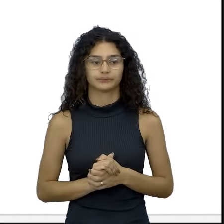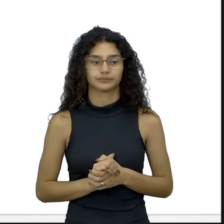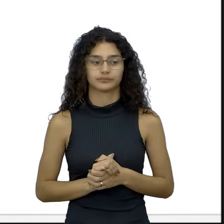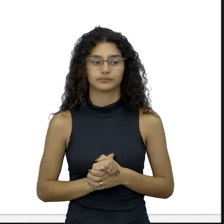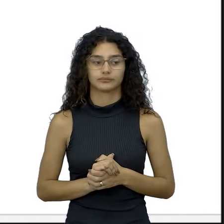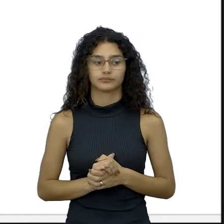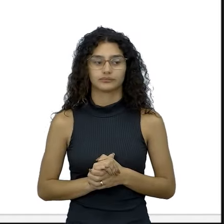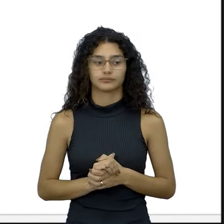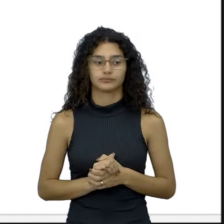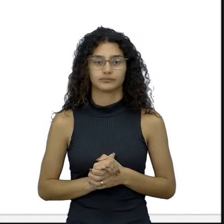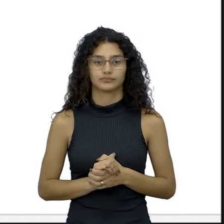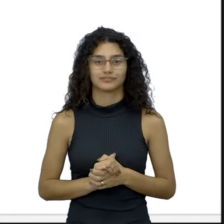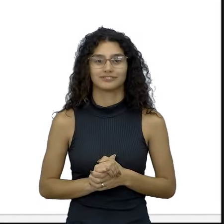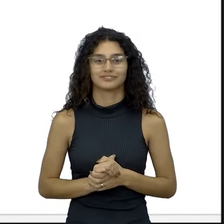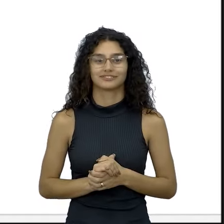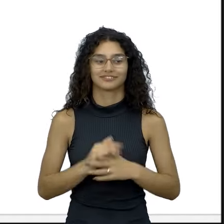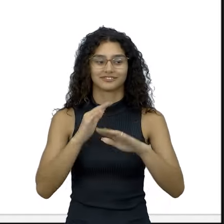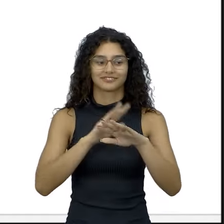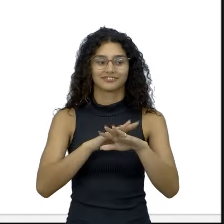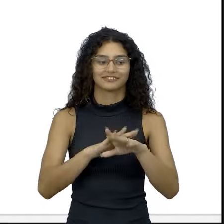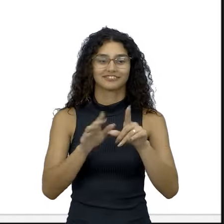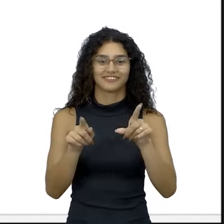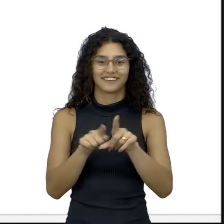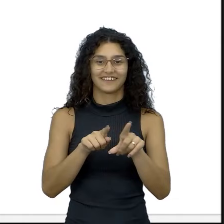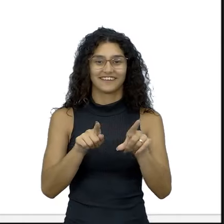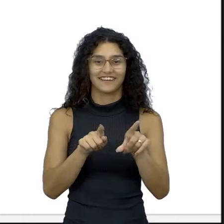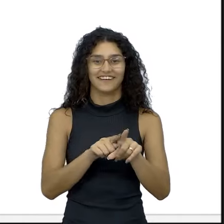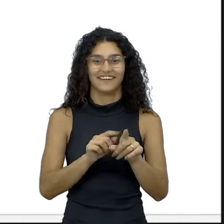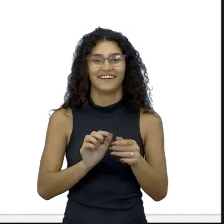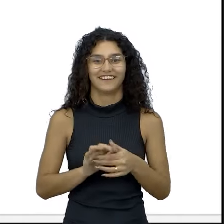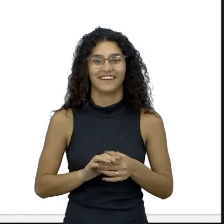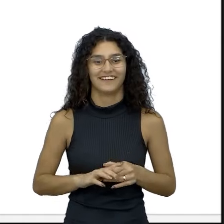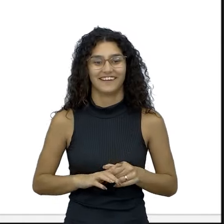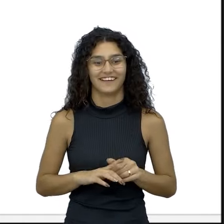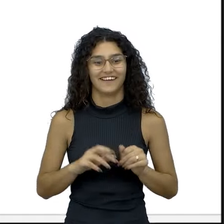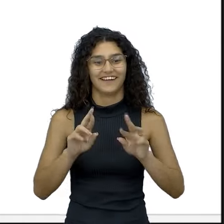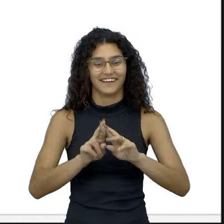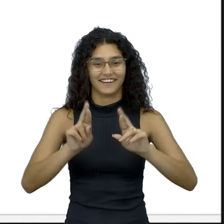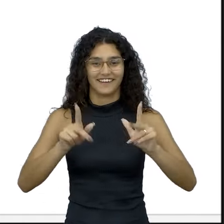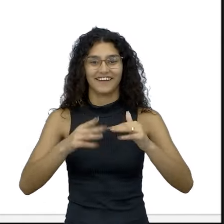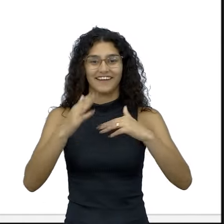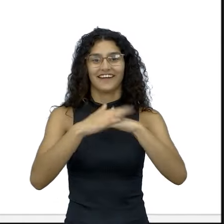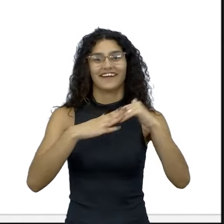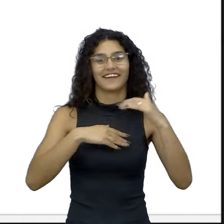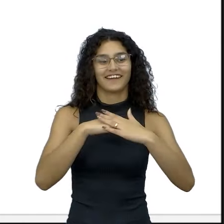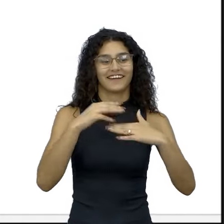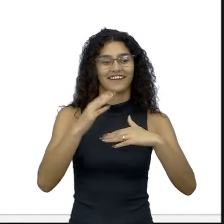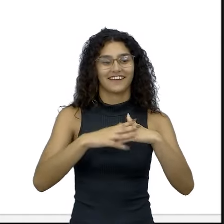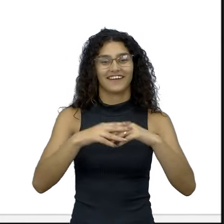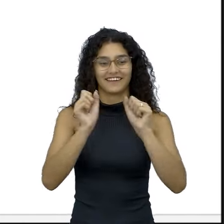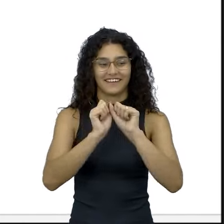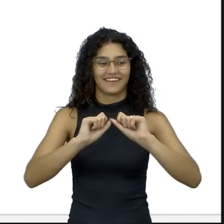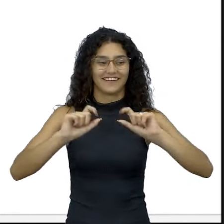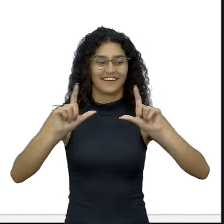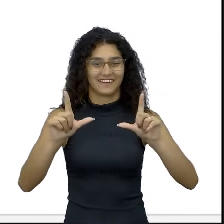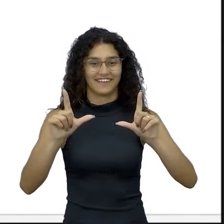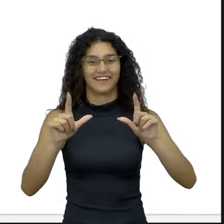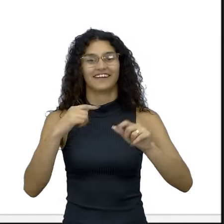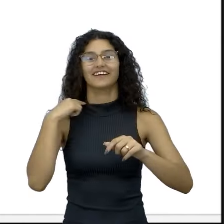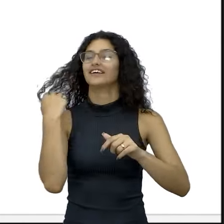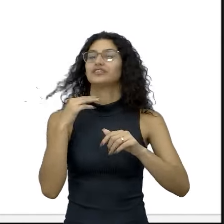anterior, que se tratava da leitura e da compreensão dos verbetes. A diferença é que essa habilidade, né, da tela,